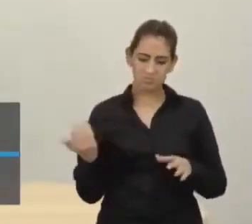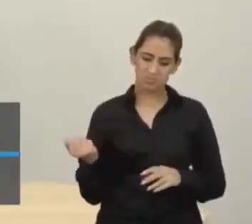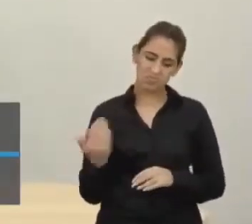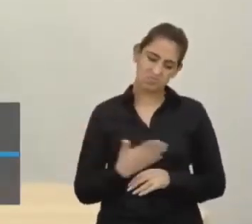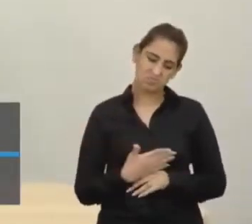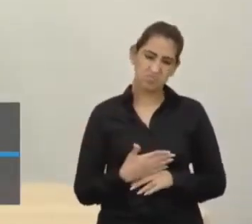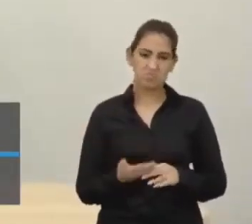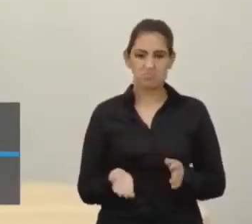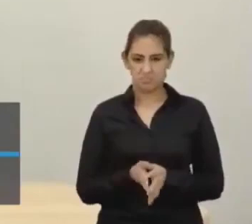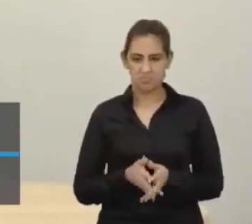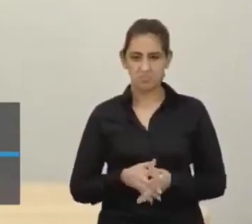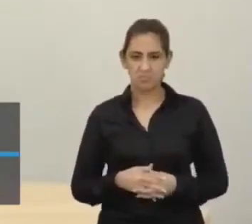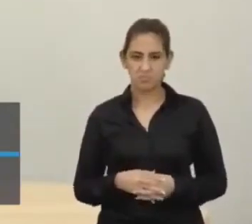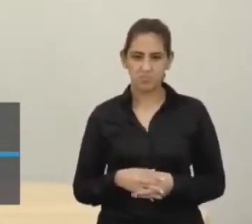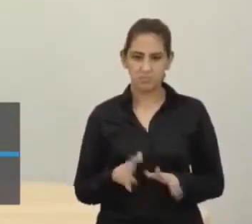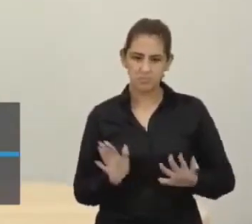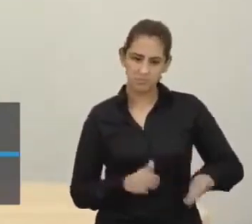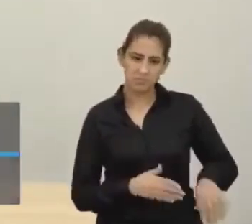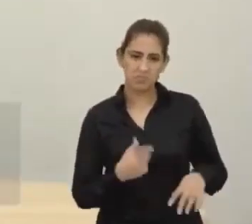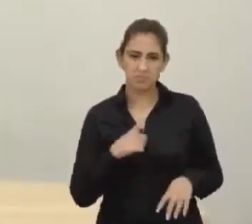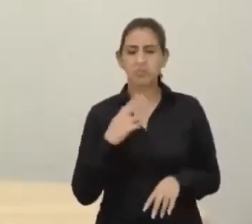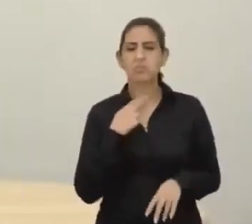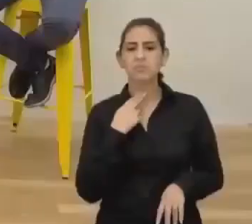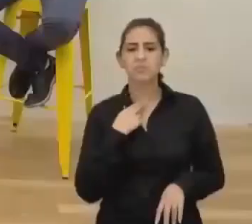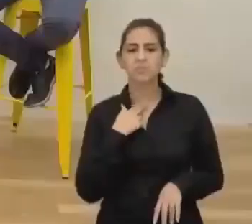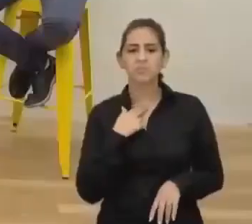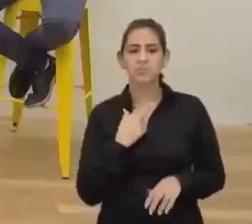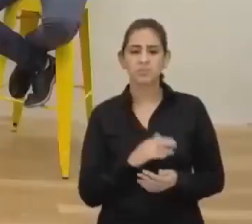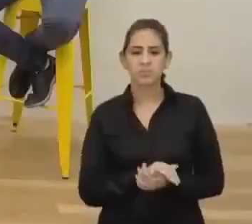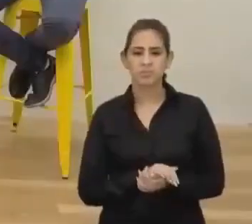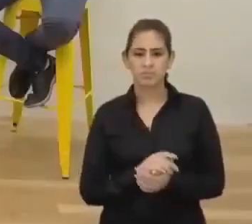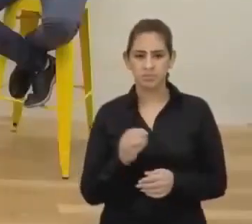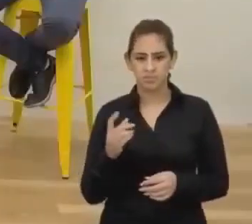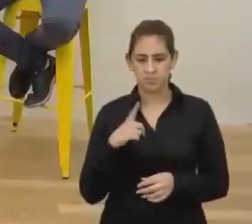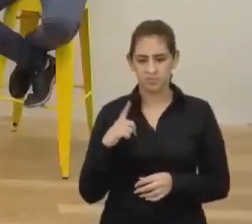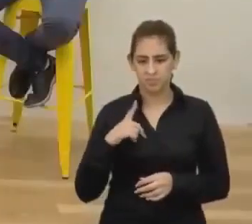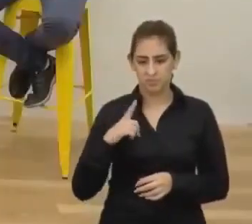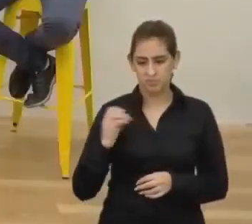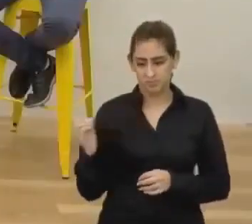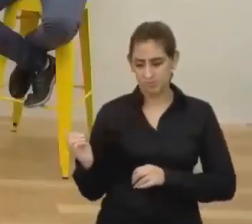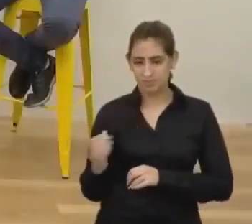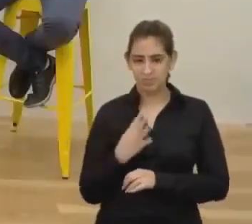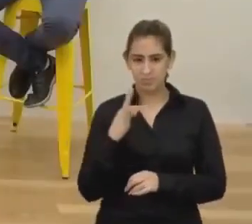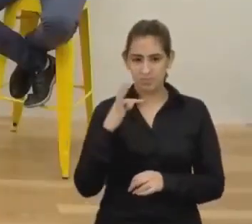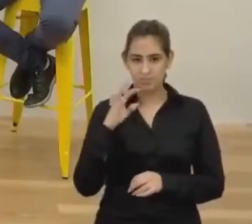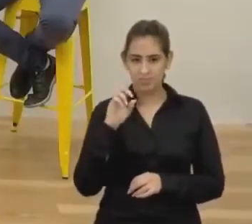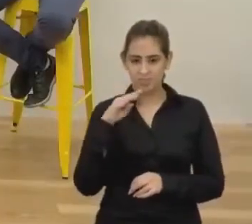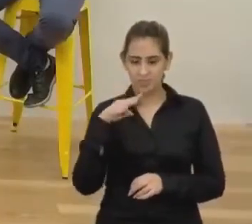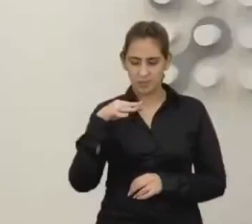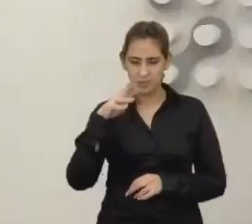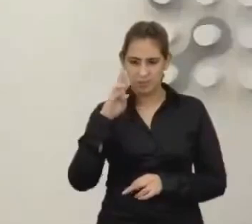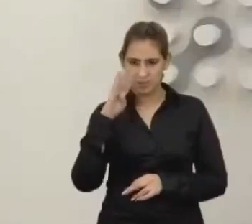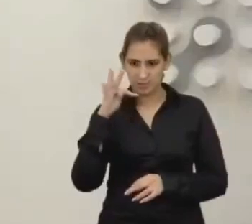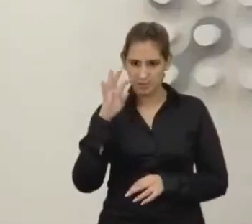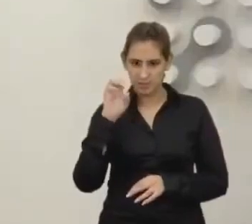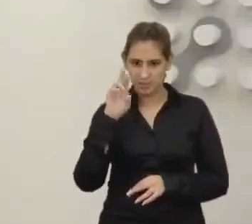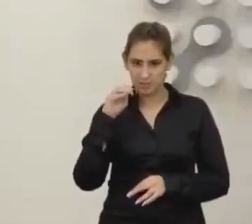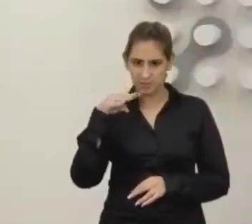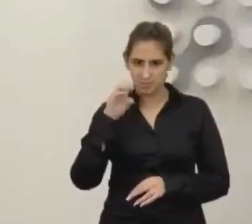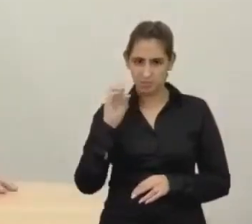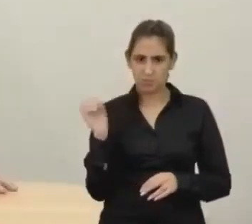estão desocupação hoje tem lá um termo novo desalentados já ouviu falar